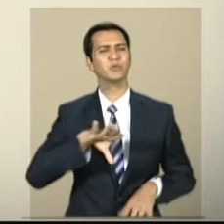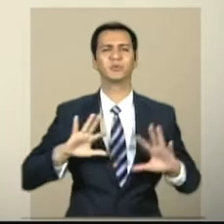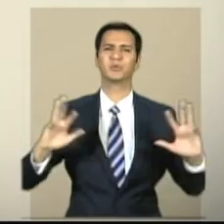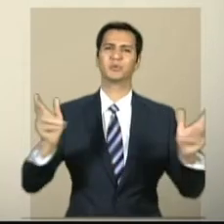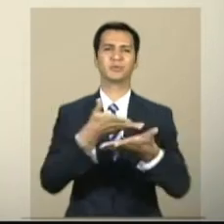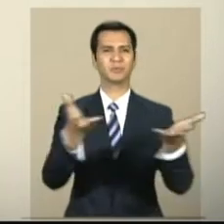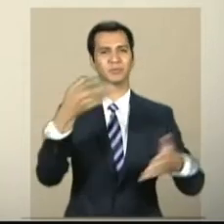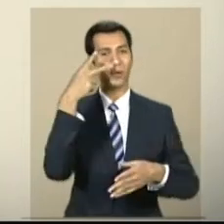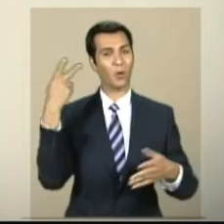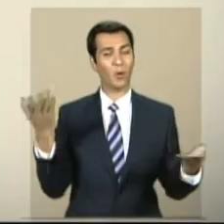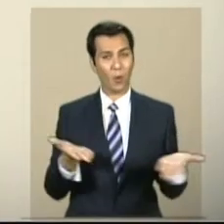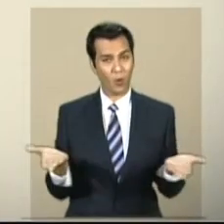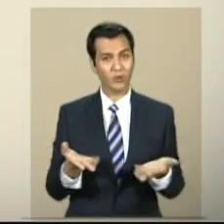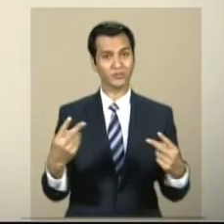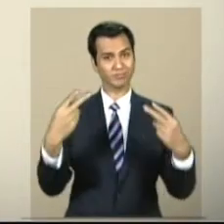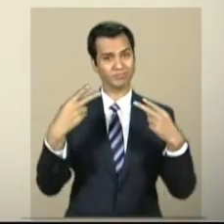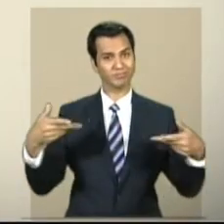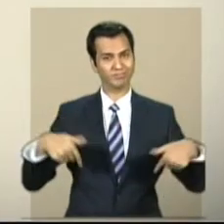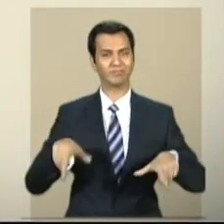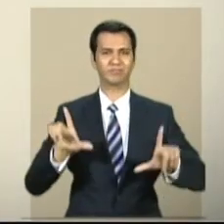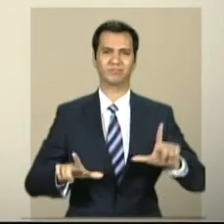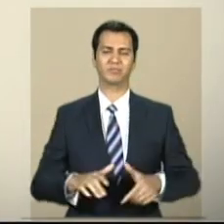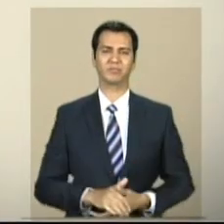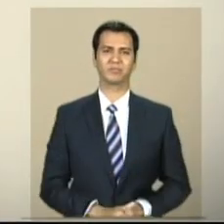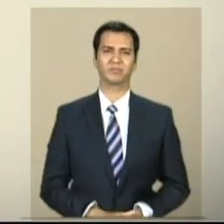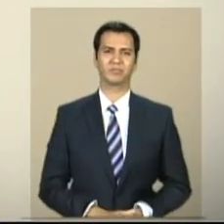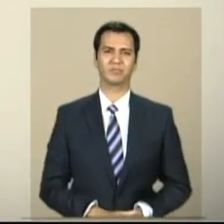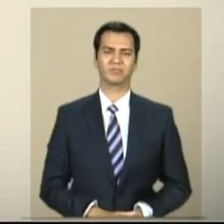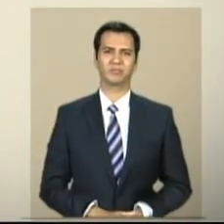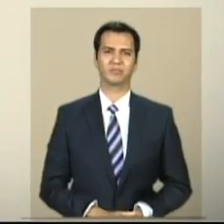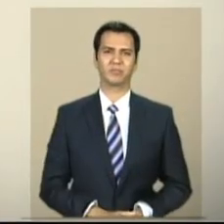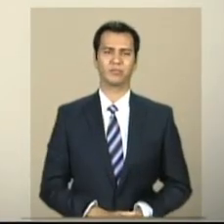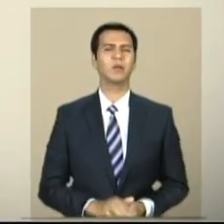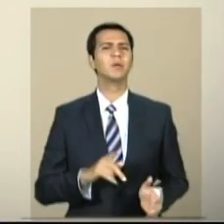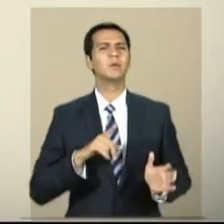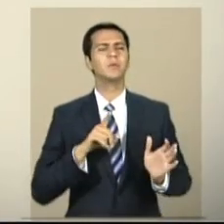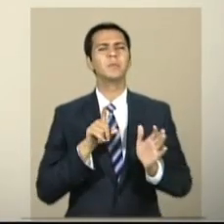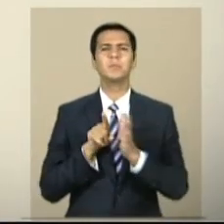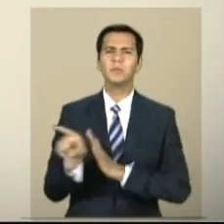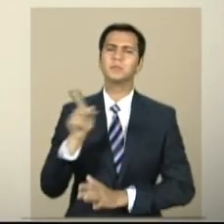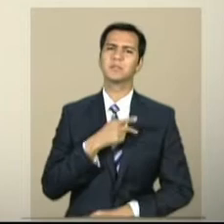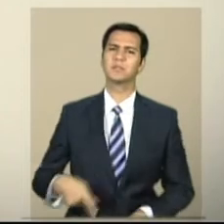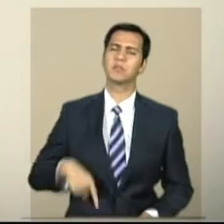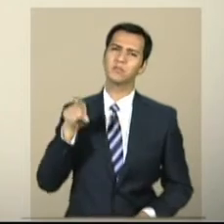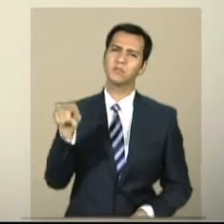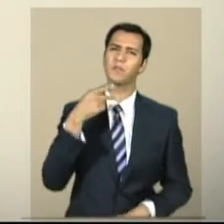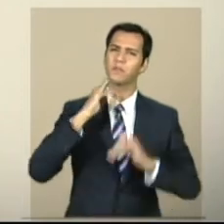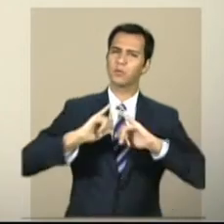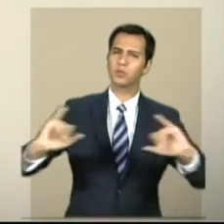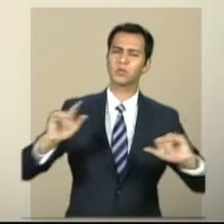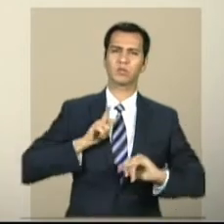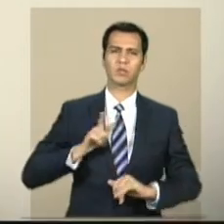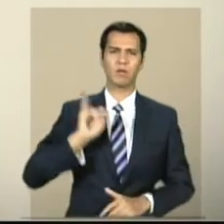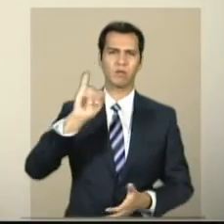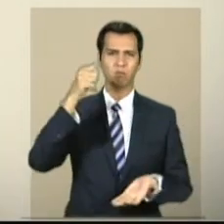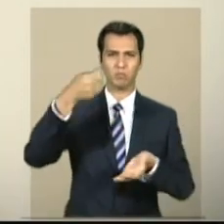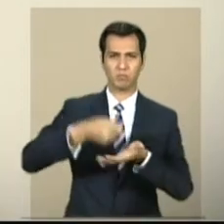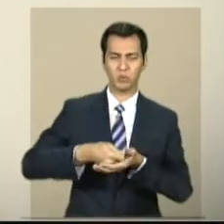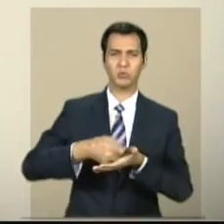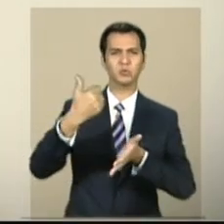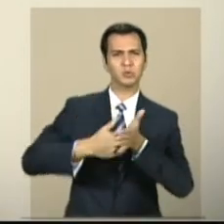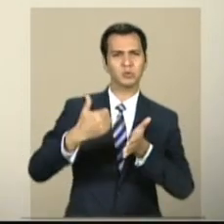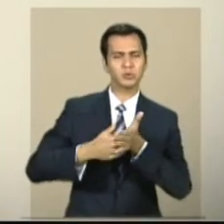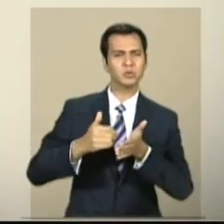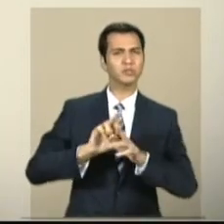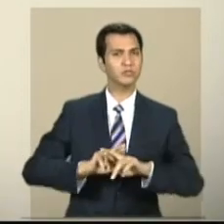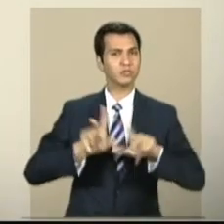acompanham neste dia de hoje. Presidenta, a senhora anunciou mudanças no Sistema Simplificado de Cobranças de Impostos, o Super Simples? O Brasil